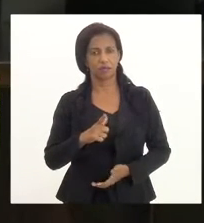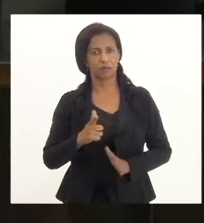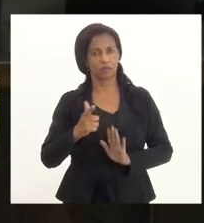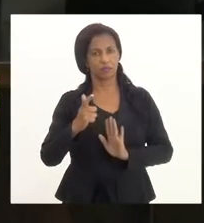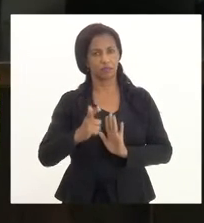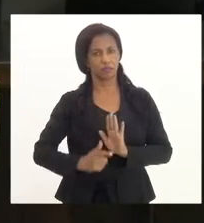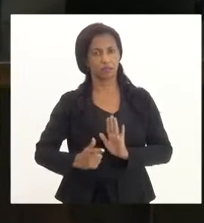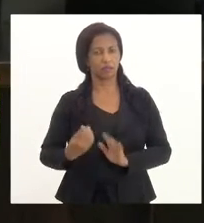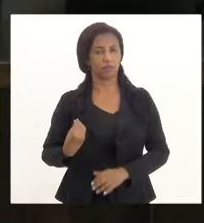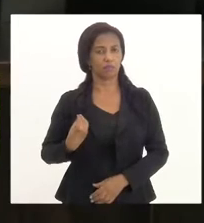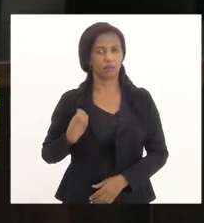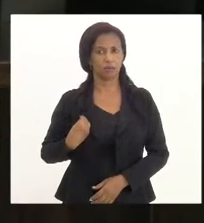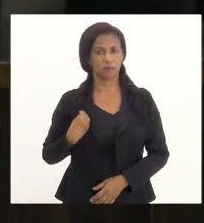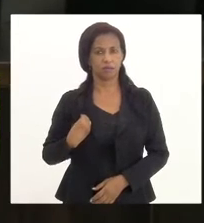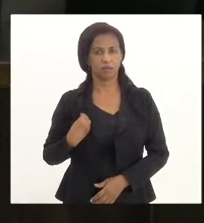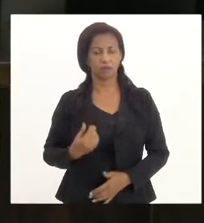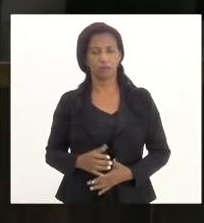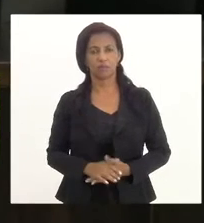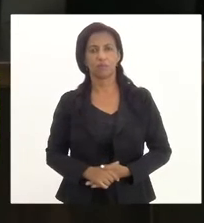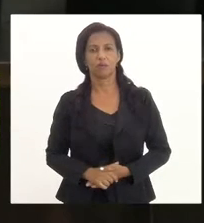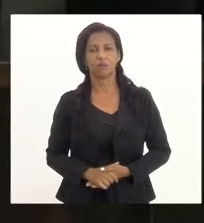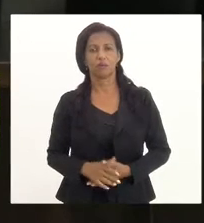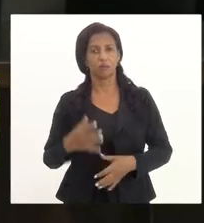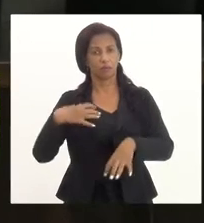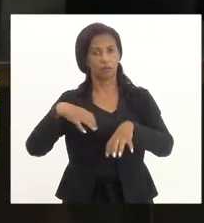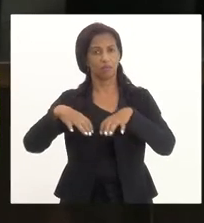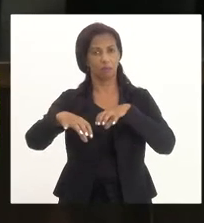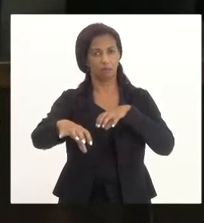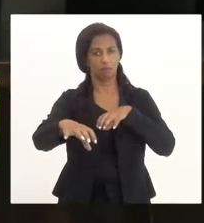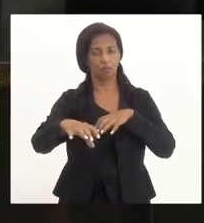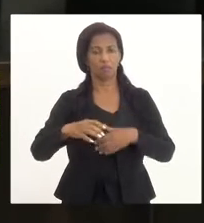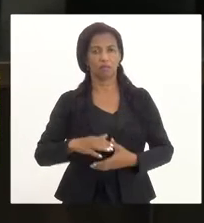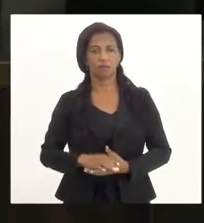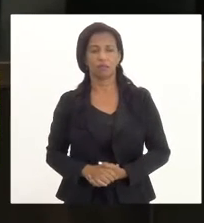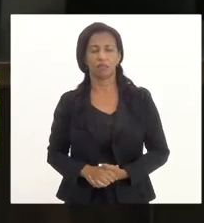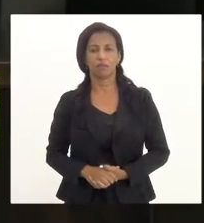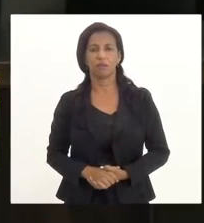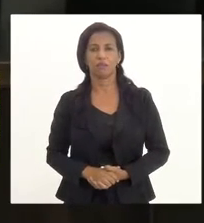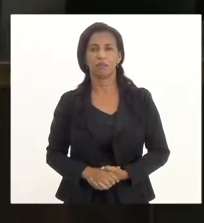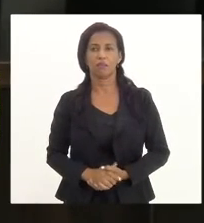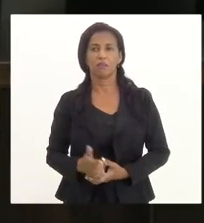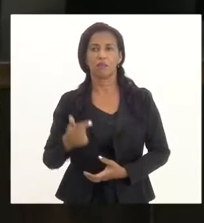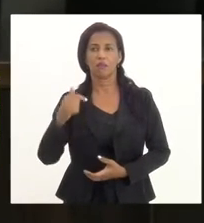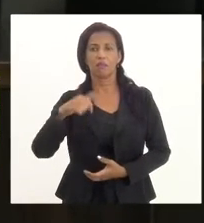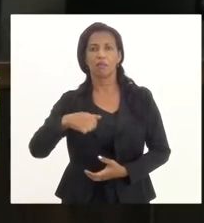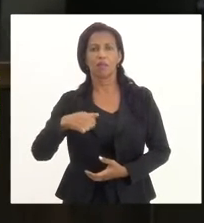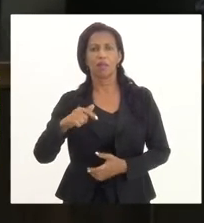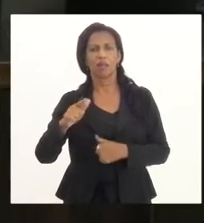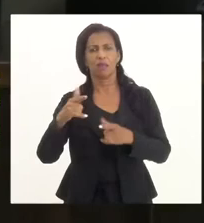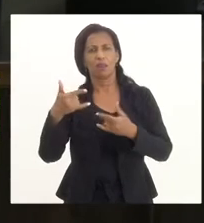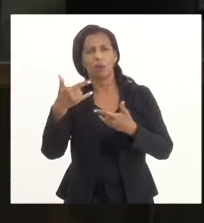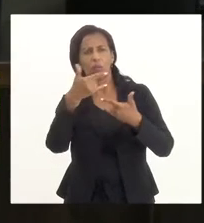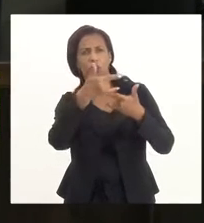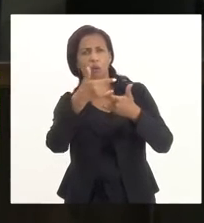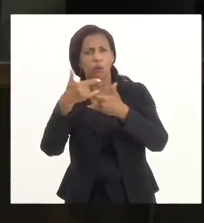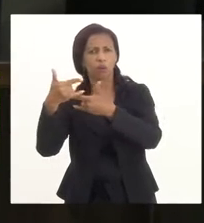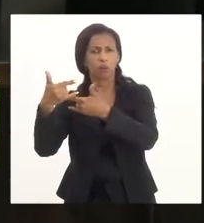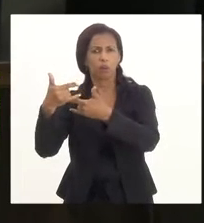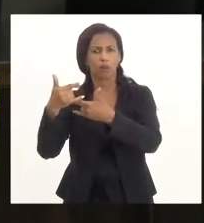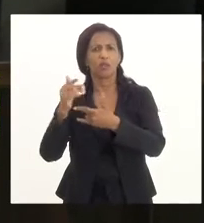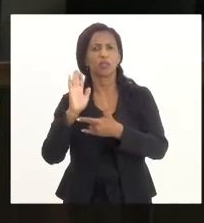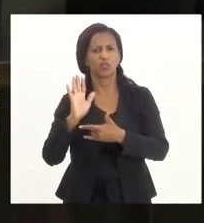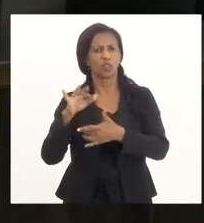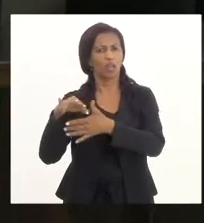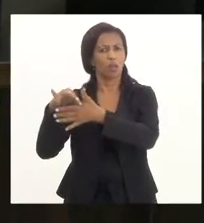presencial e remoto aqui na tela já tem